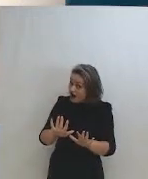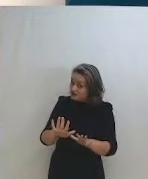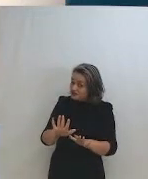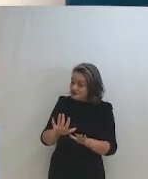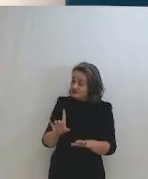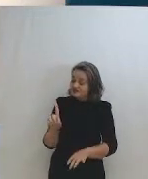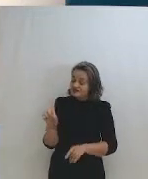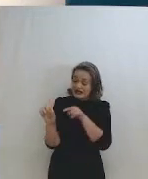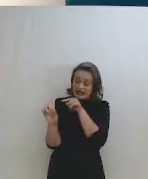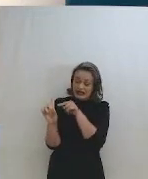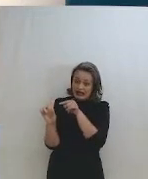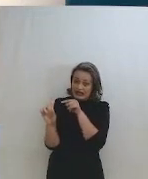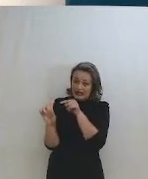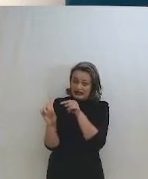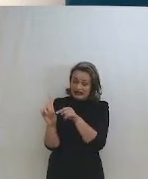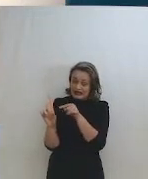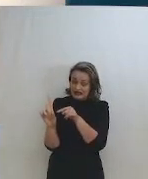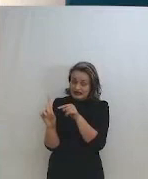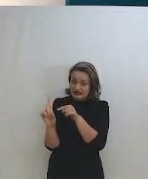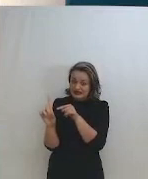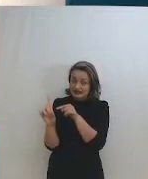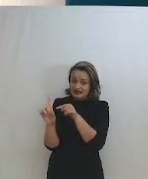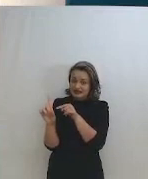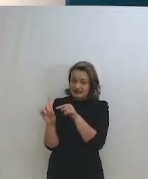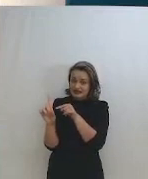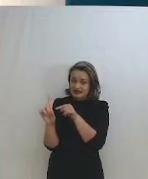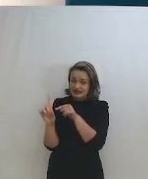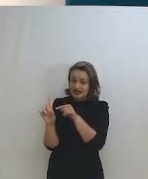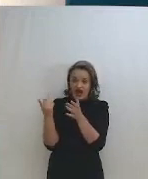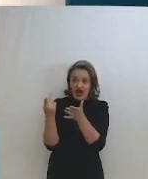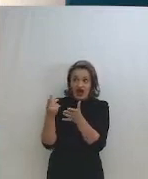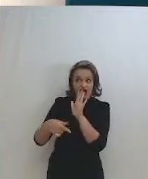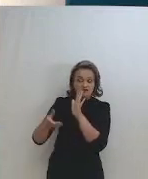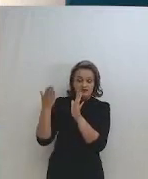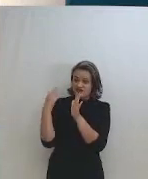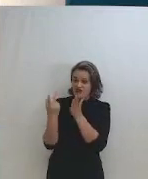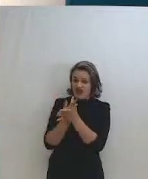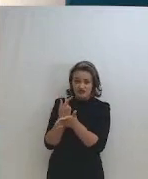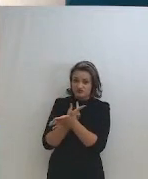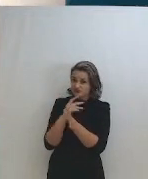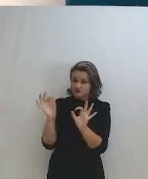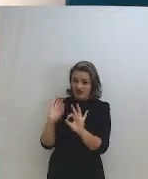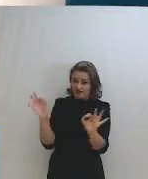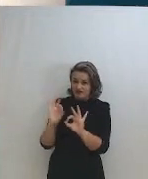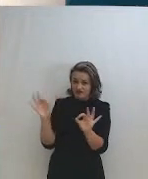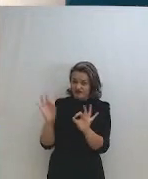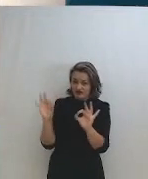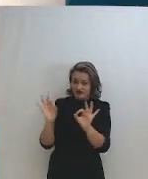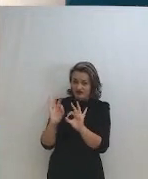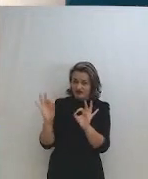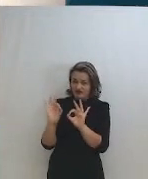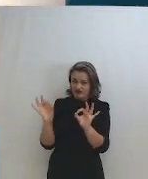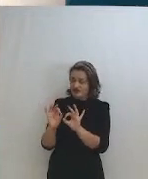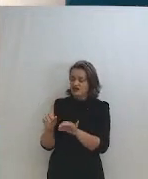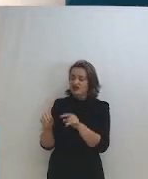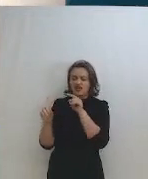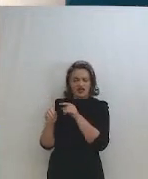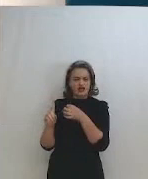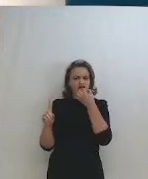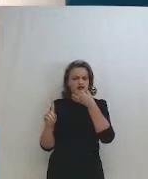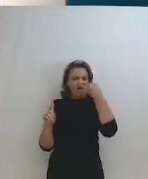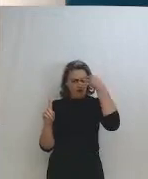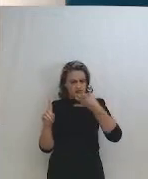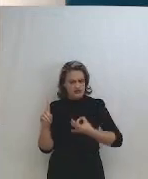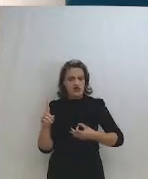o paciente, no caso recorrente, não é possuidor de maus antecedentes, sendo reconhecido pelos seus pares como bem comprovado nos autos, que é um homem de bem, trabalhador